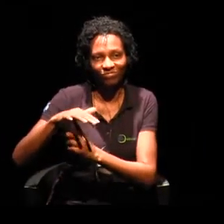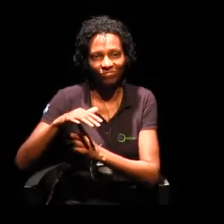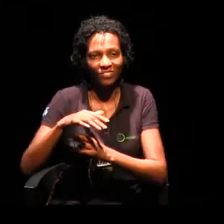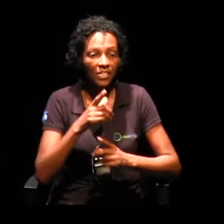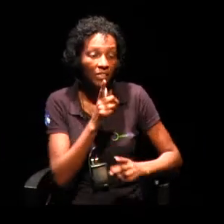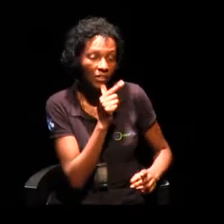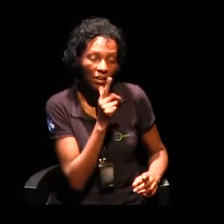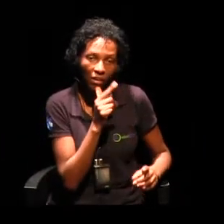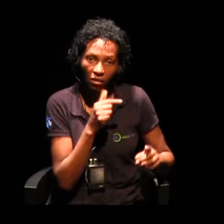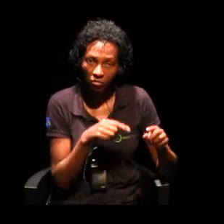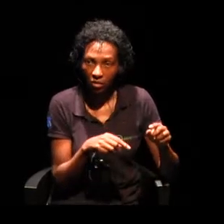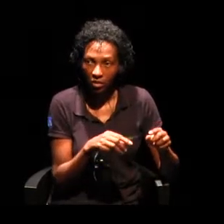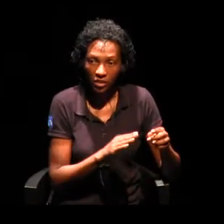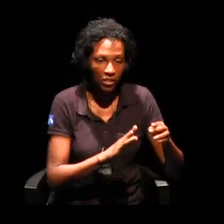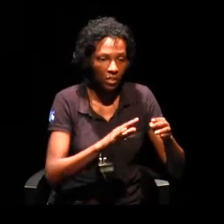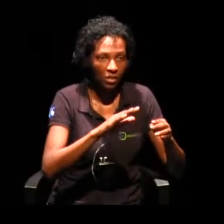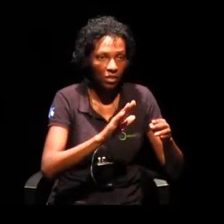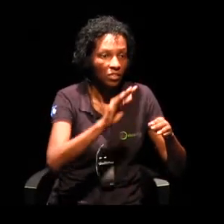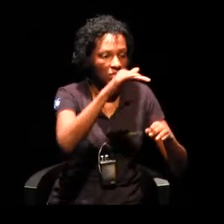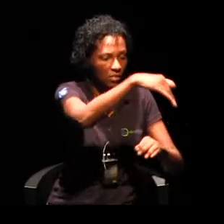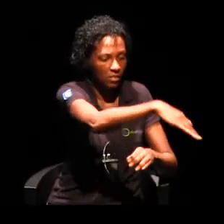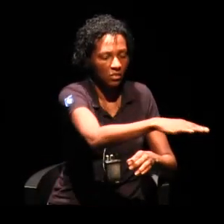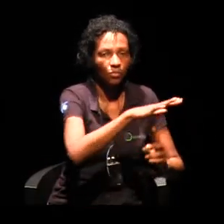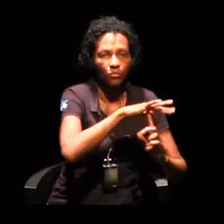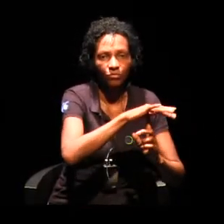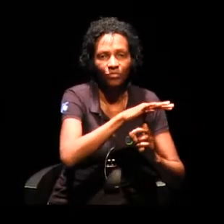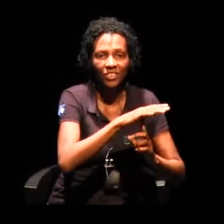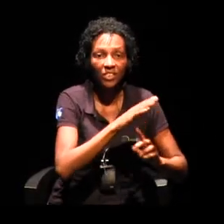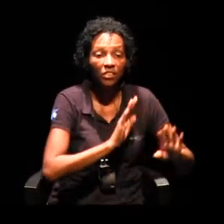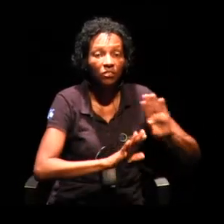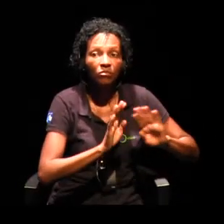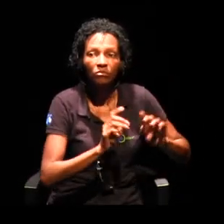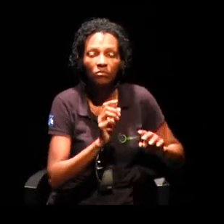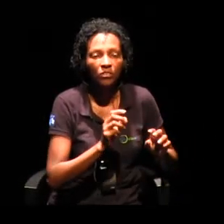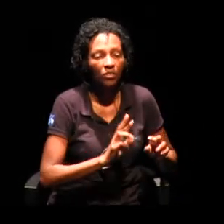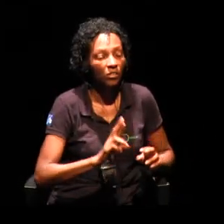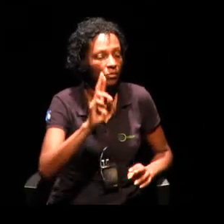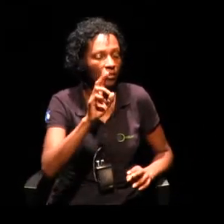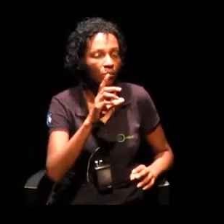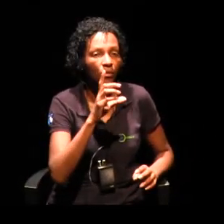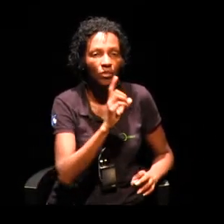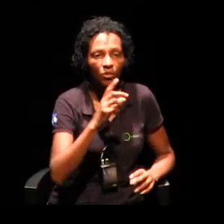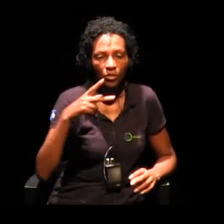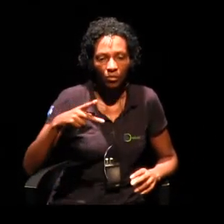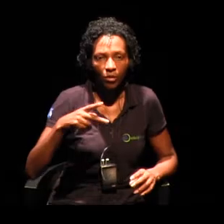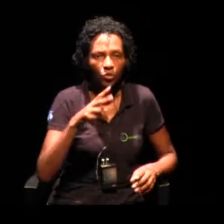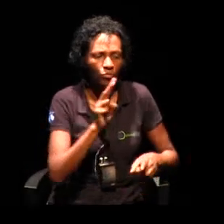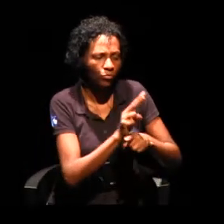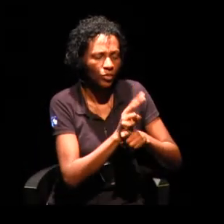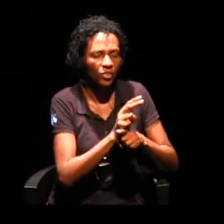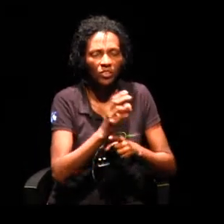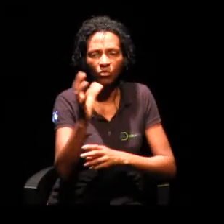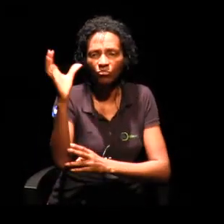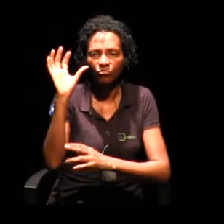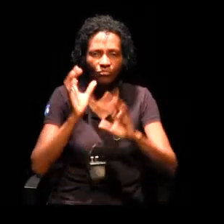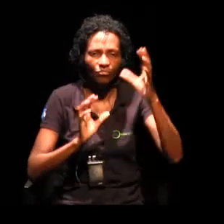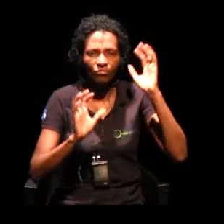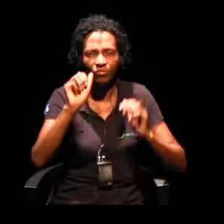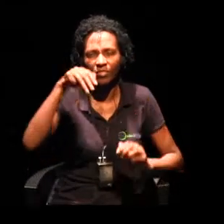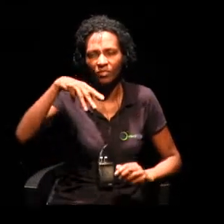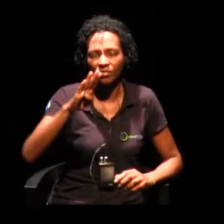pelo departamento de parques e a água que está por cima do parque é controlado pelo departamento